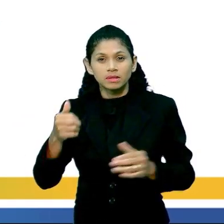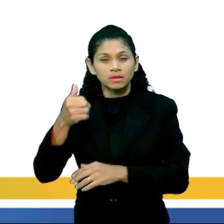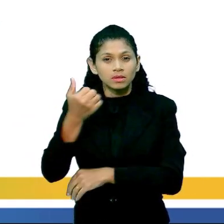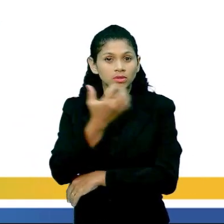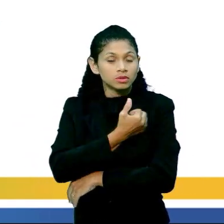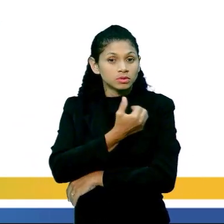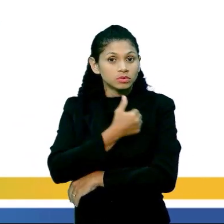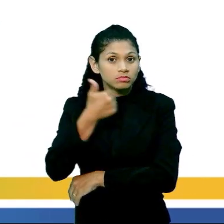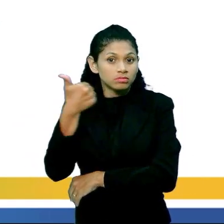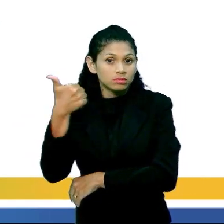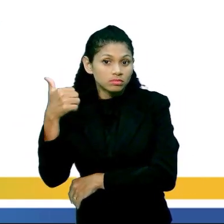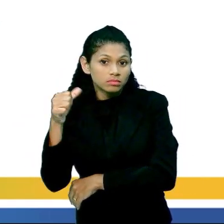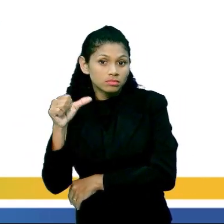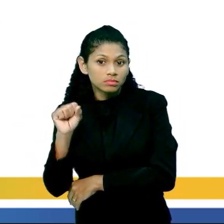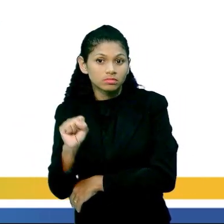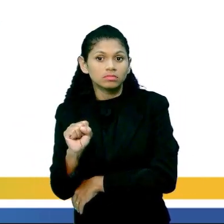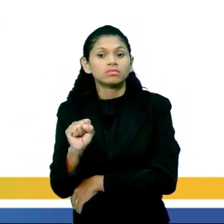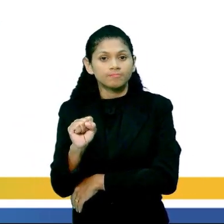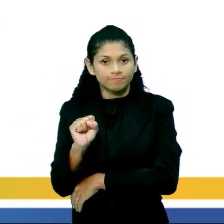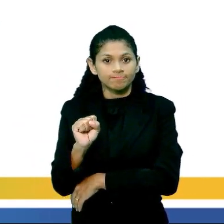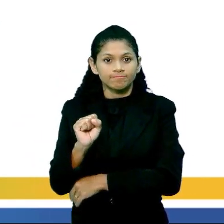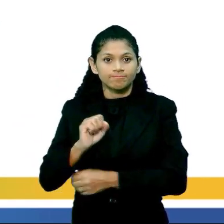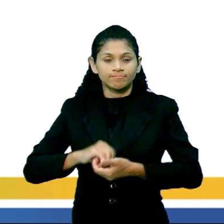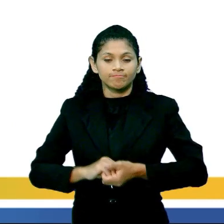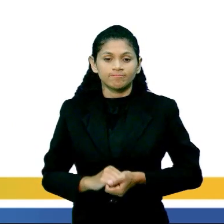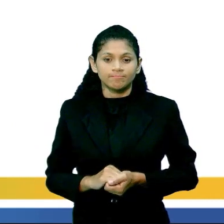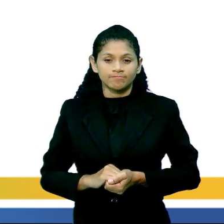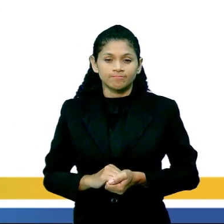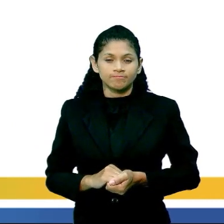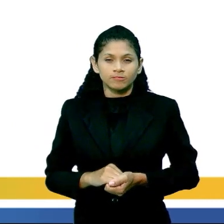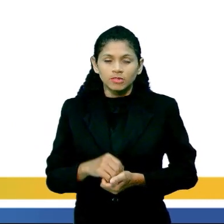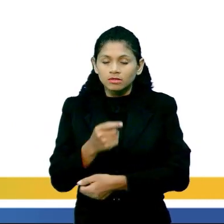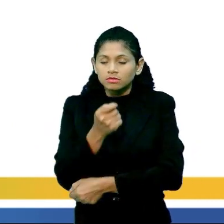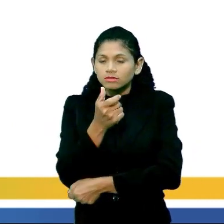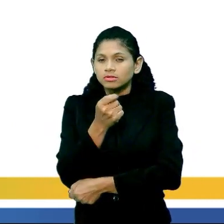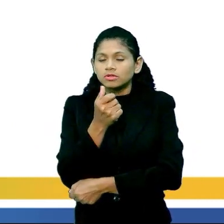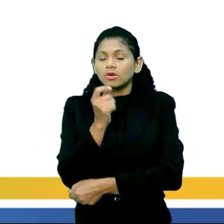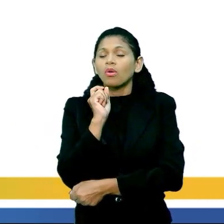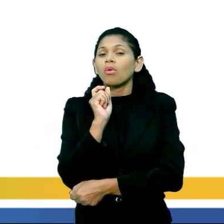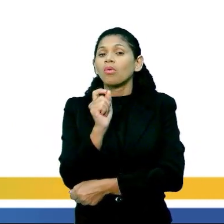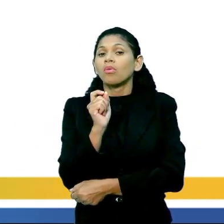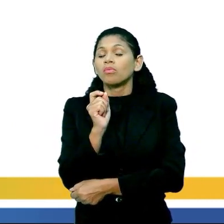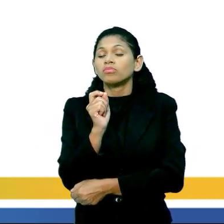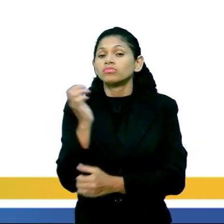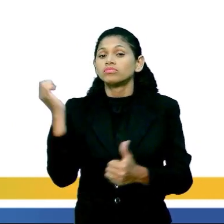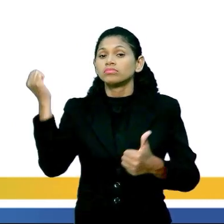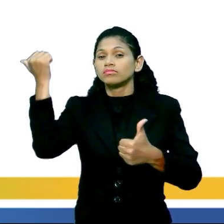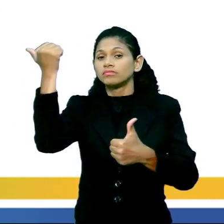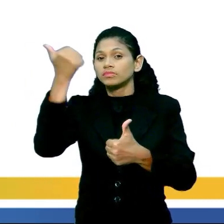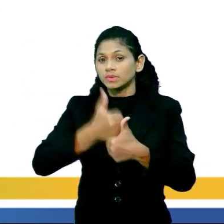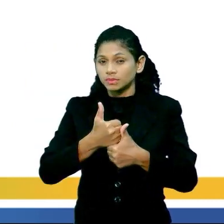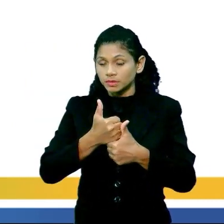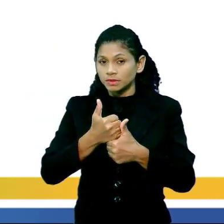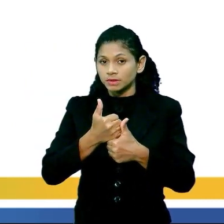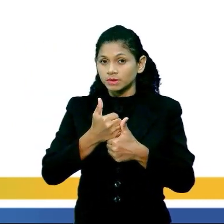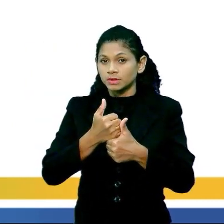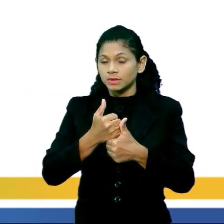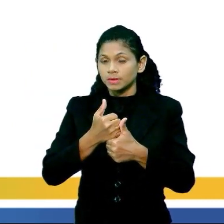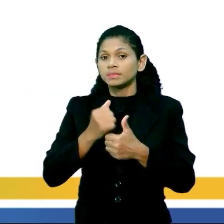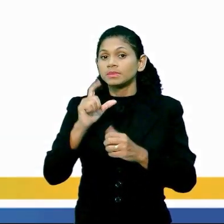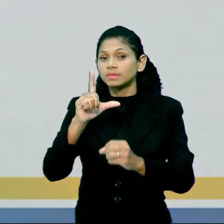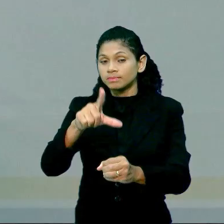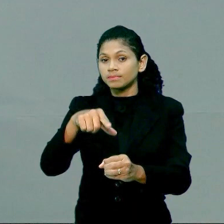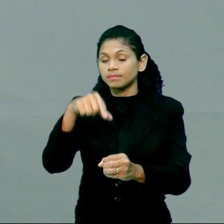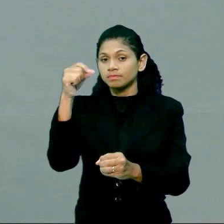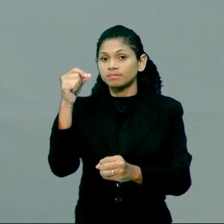involuntário. Aí qual é a dica que eu sempre dou nesse tipo de questão, galera? É a gente substituir pelas alternativas. E aquela que tiver